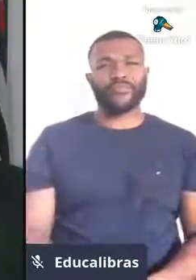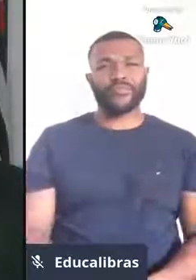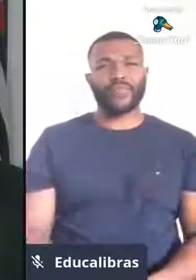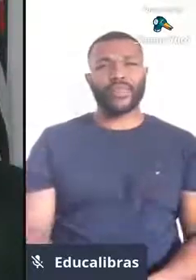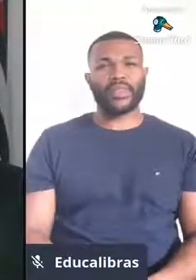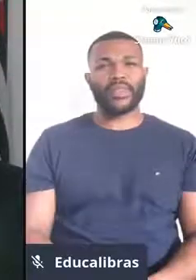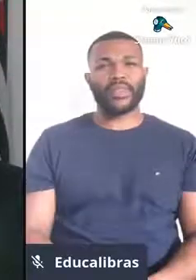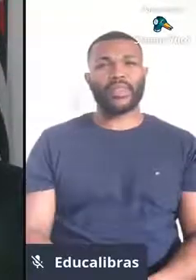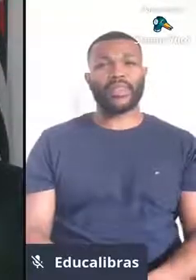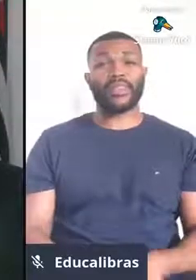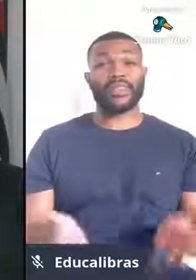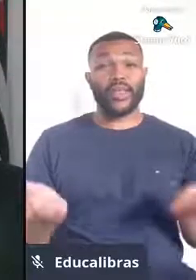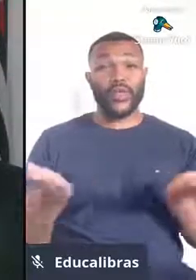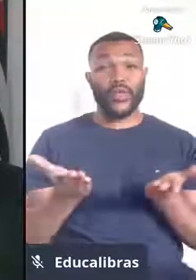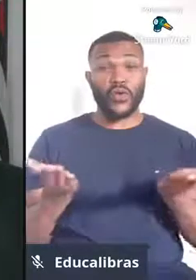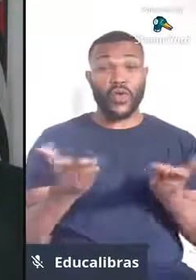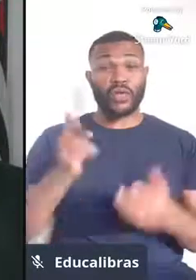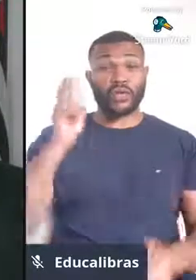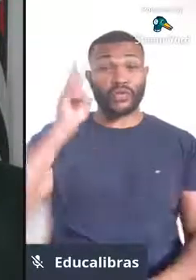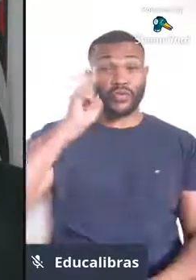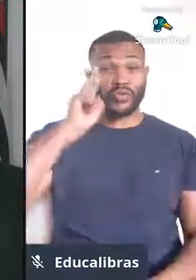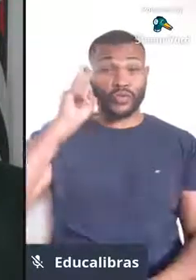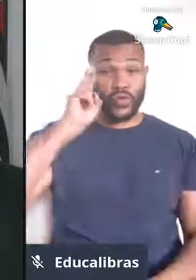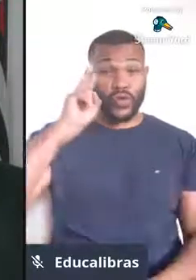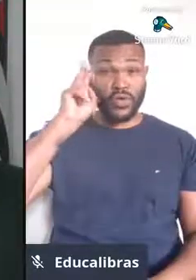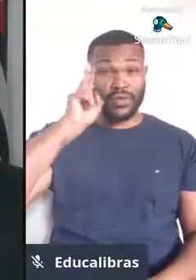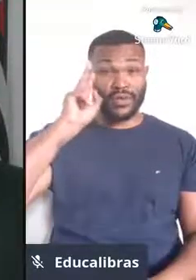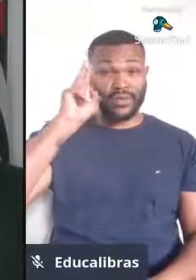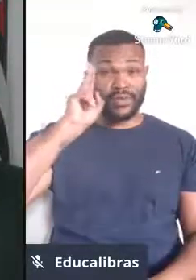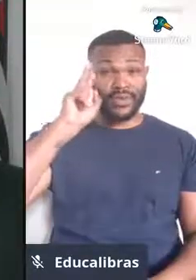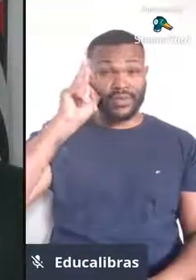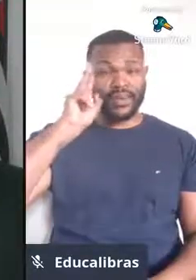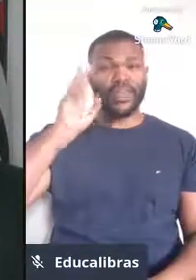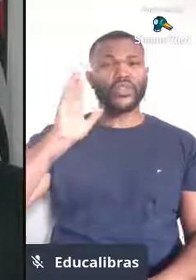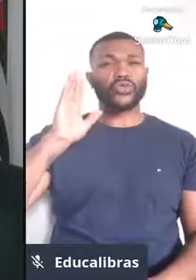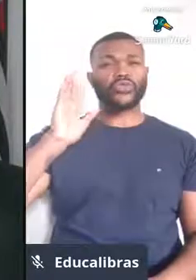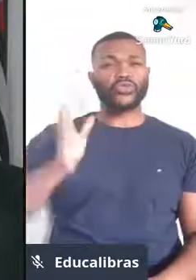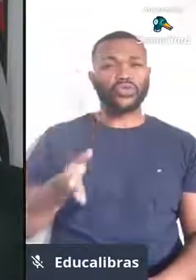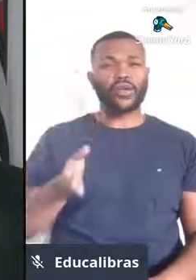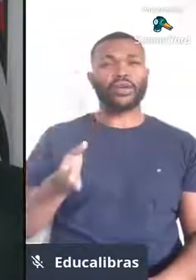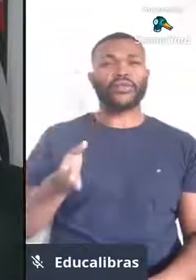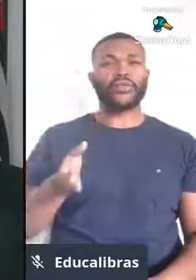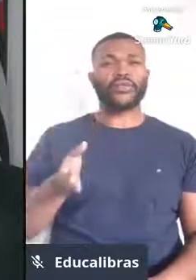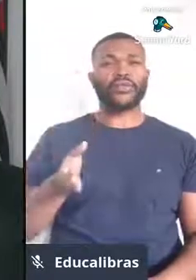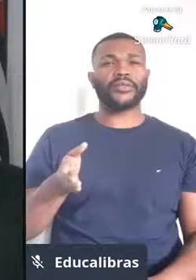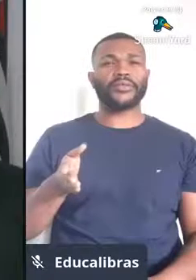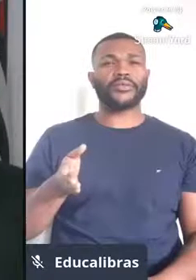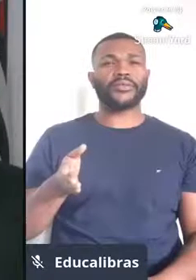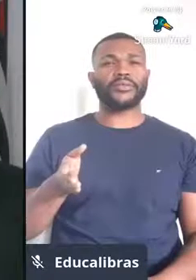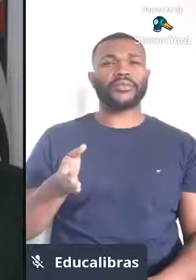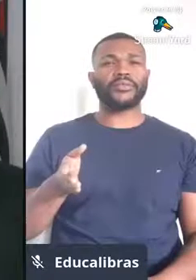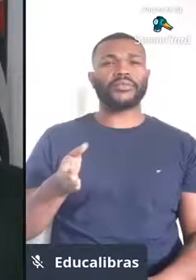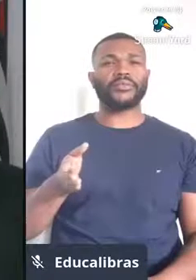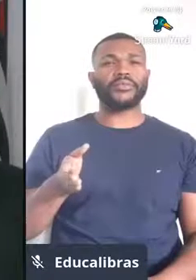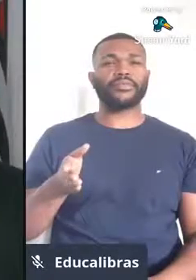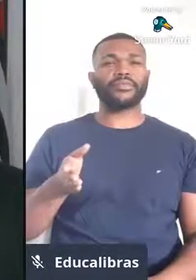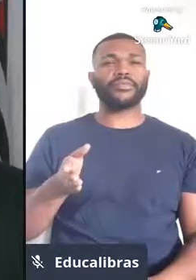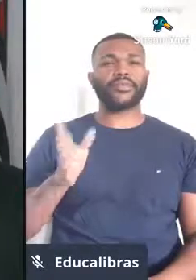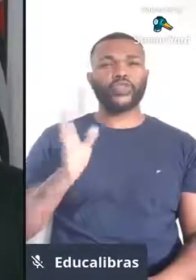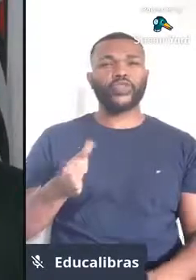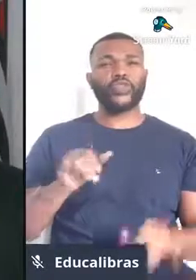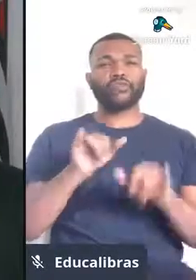Essa é uma história, é uma crônica que vinha sendo, né, já